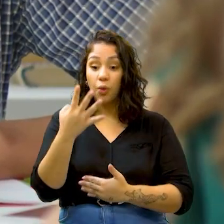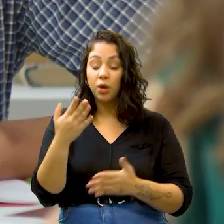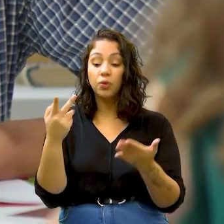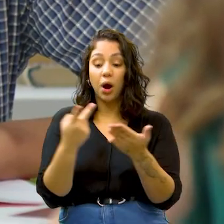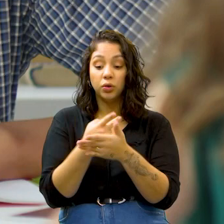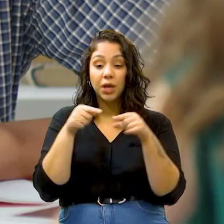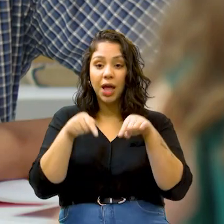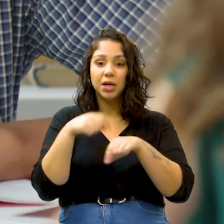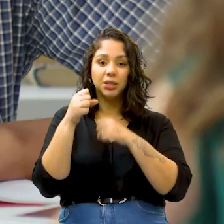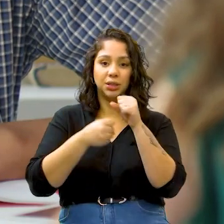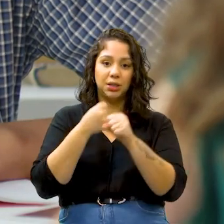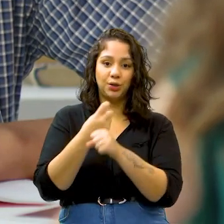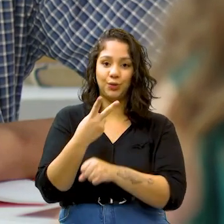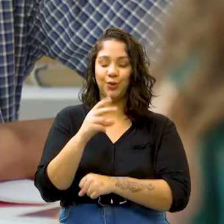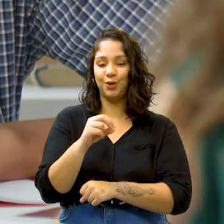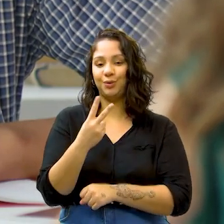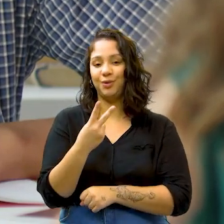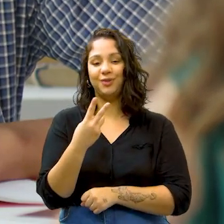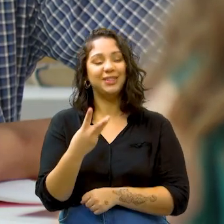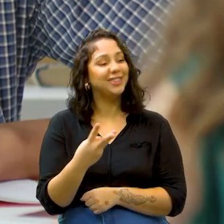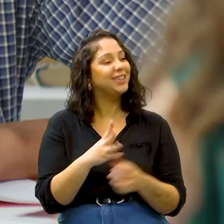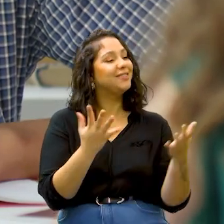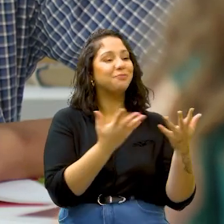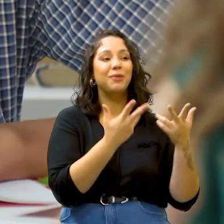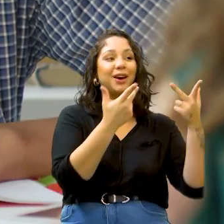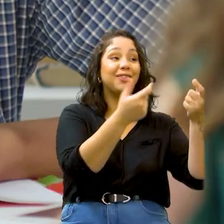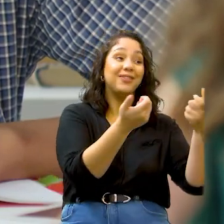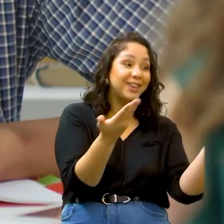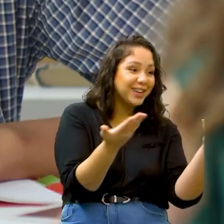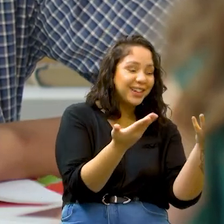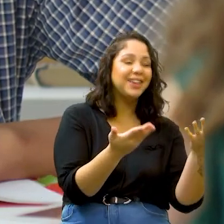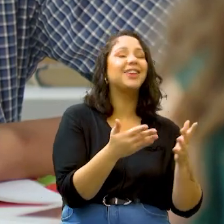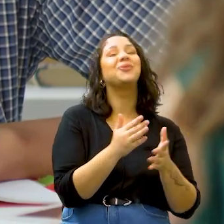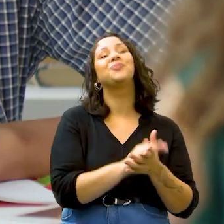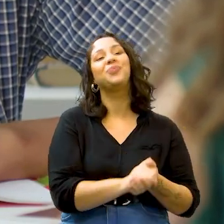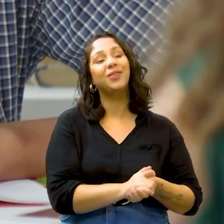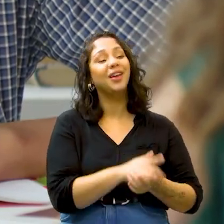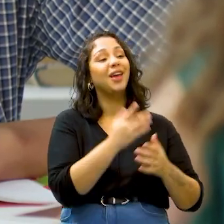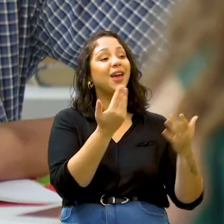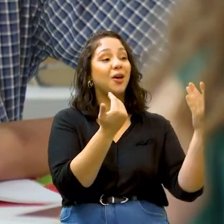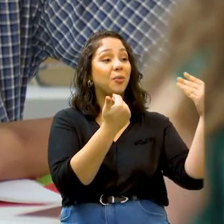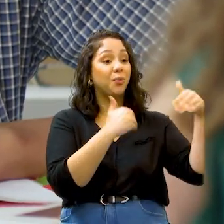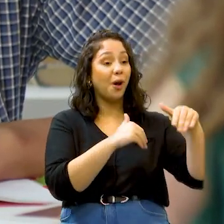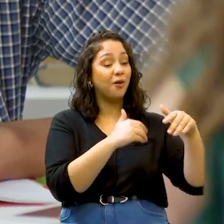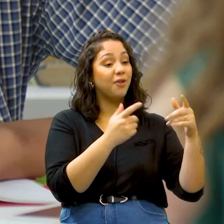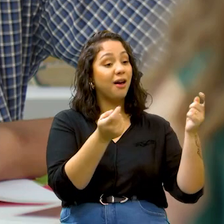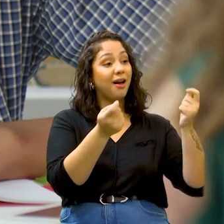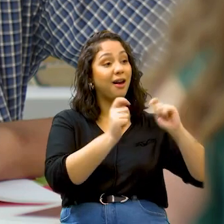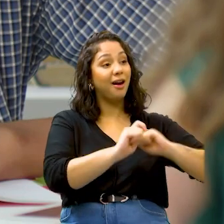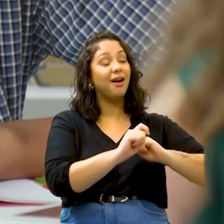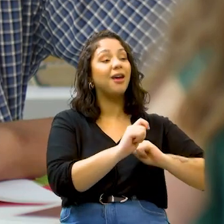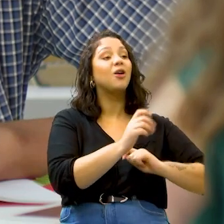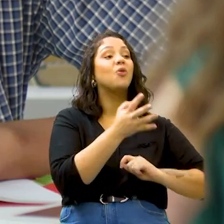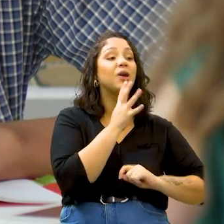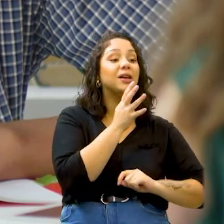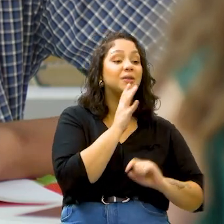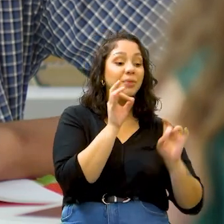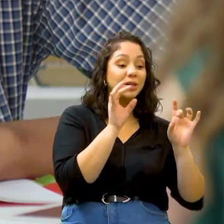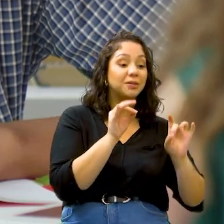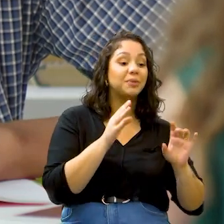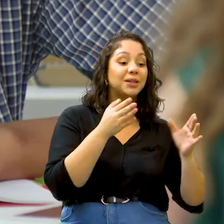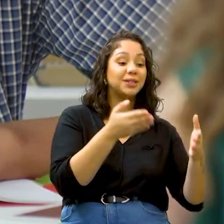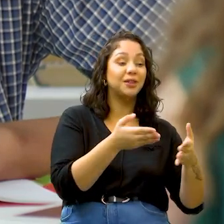aconteça neste ano de 2023 maravilha Professor É isso aí provas de habilidades específicas